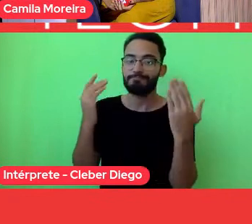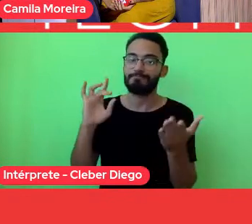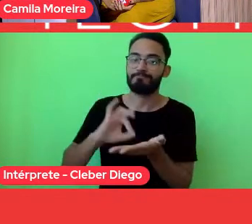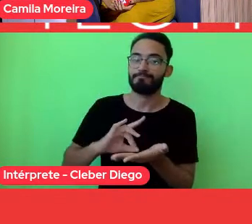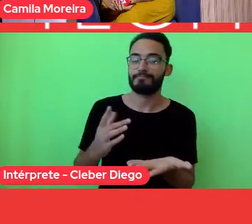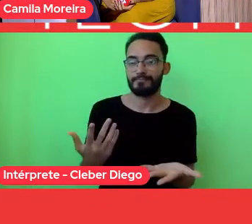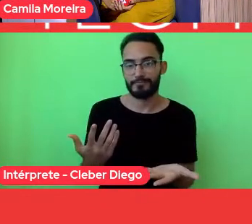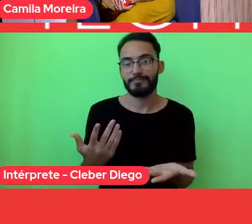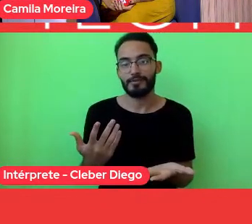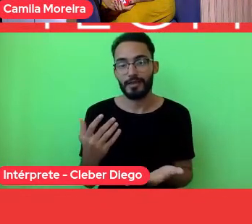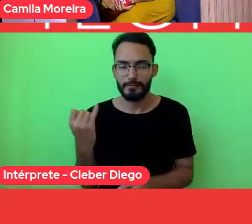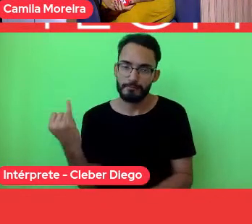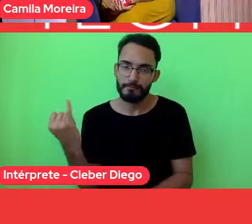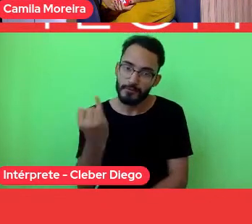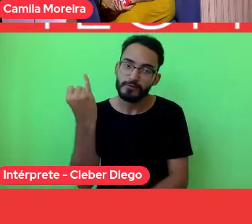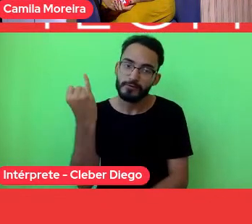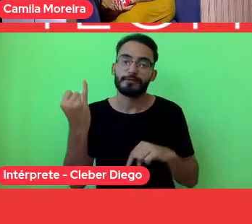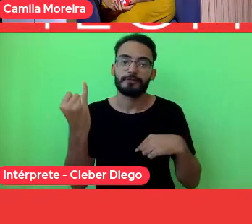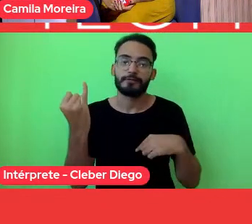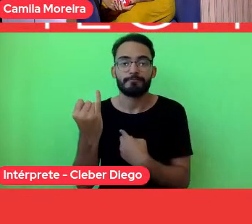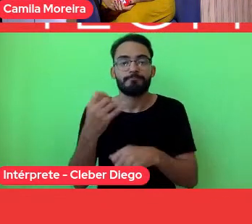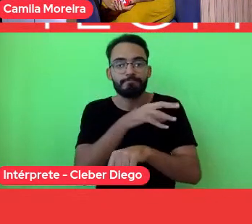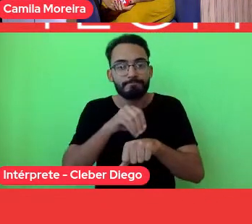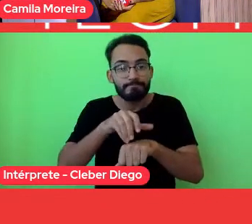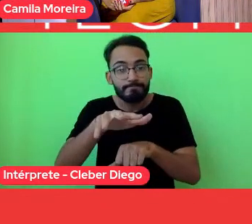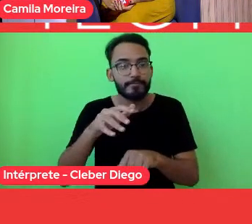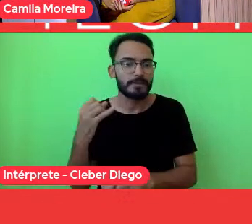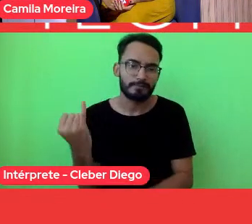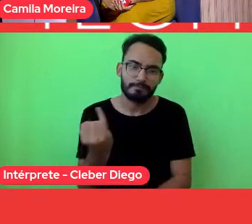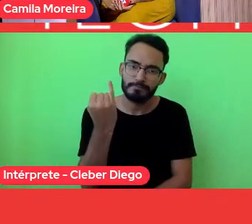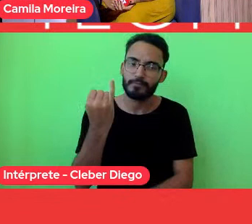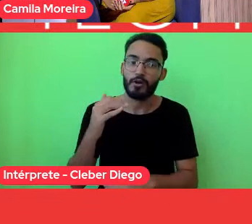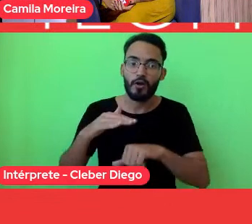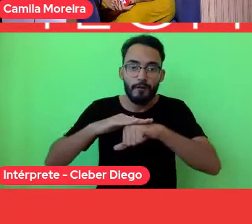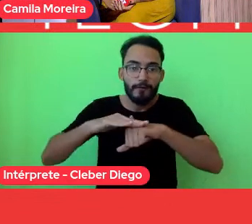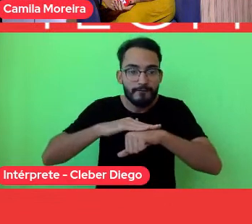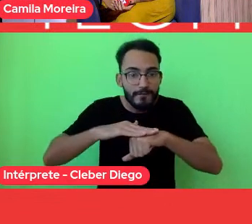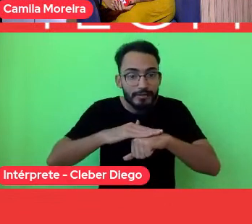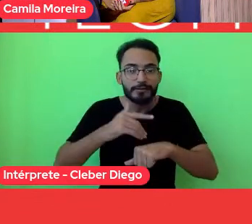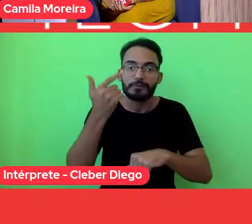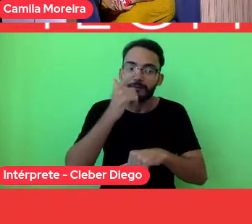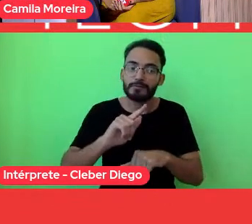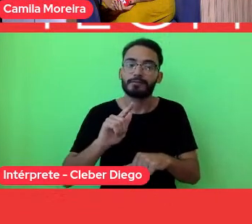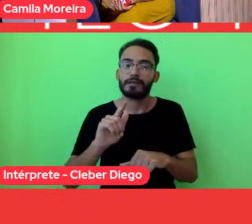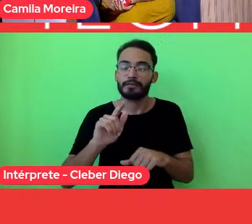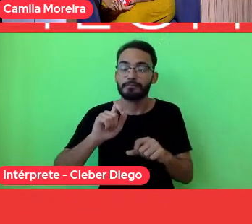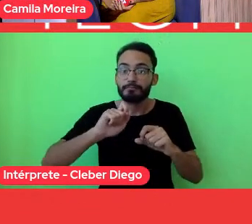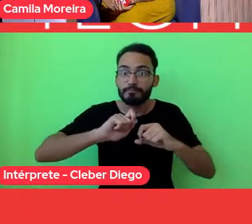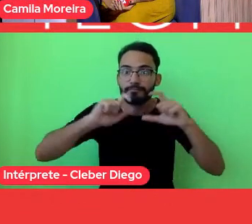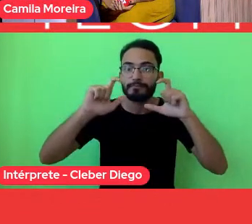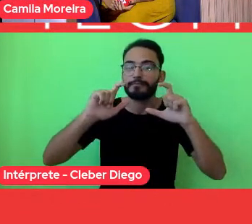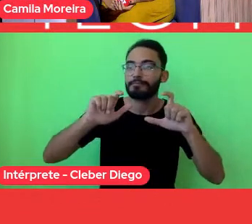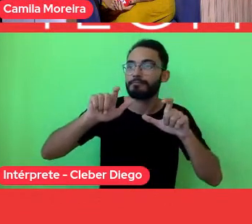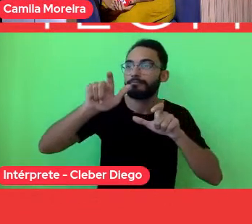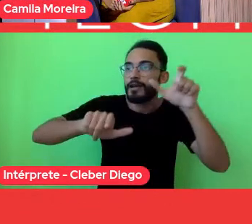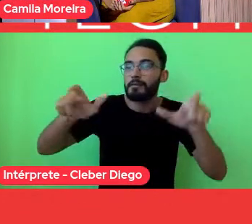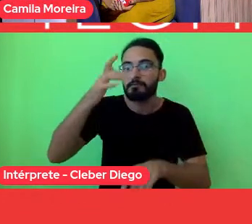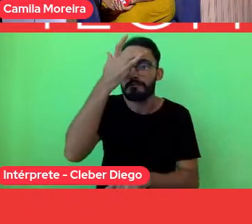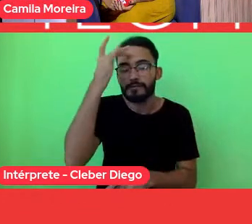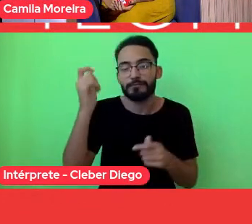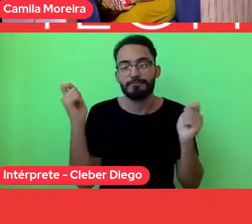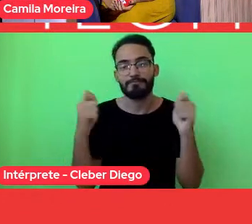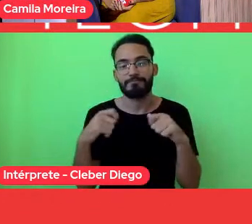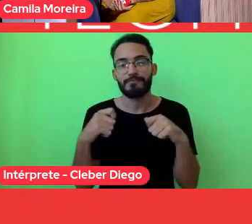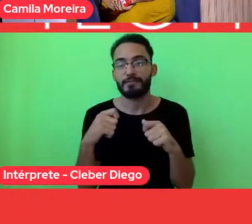é muito importante que a gente fale sobre isso e que essa conversa chegue ao maior número de pessoas possíveis, para que todas as